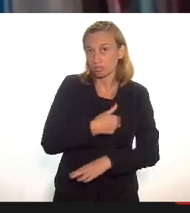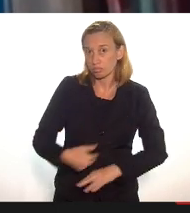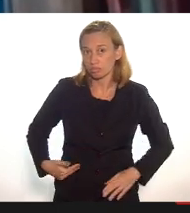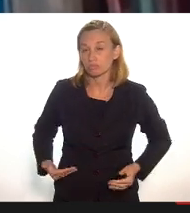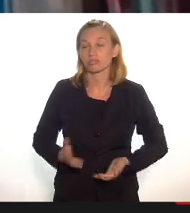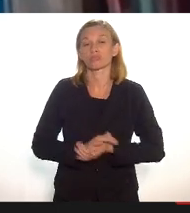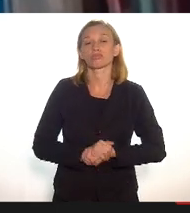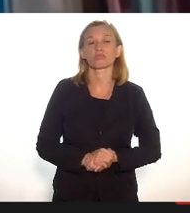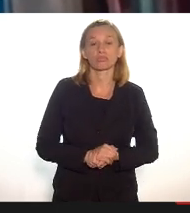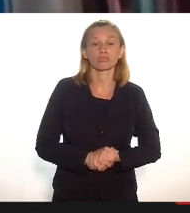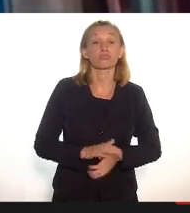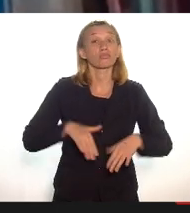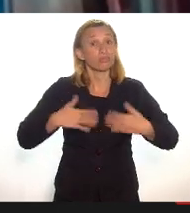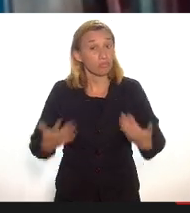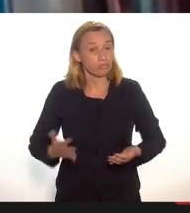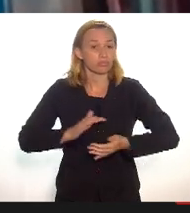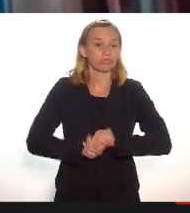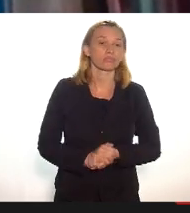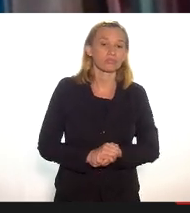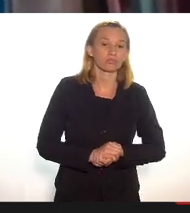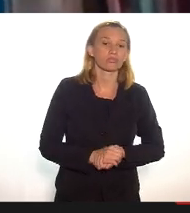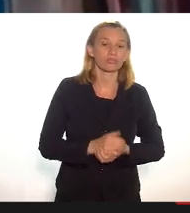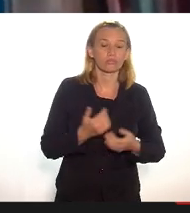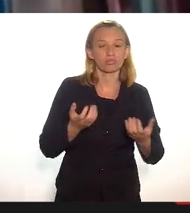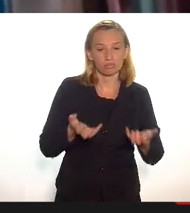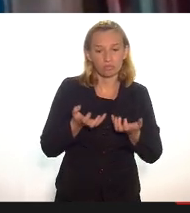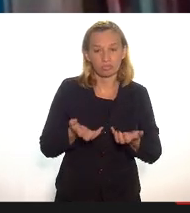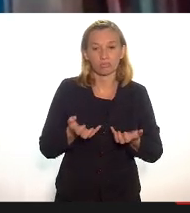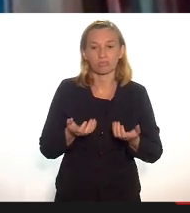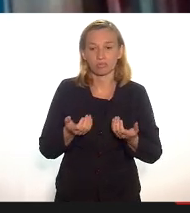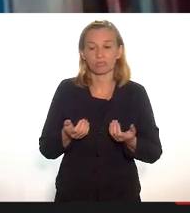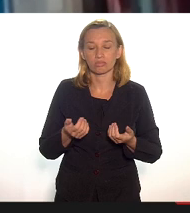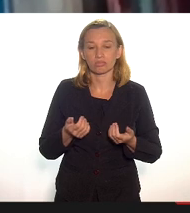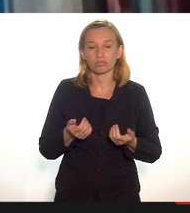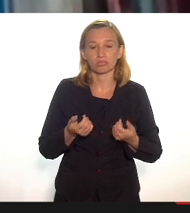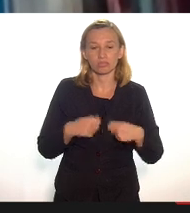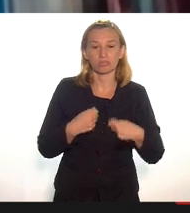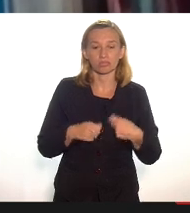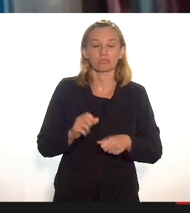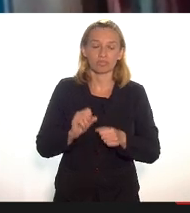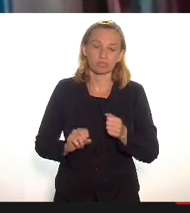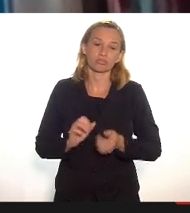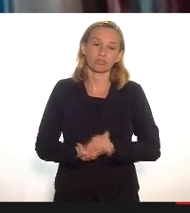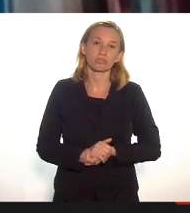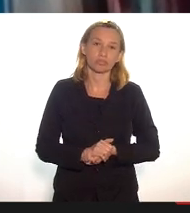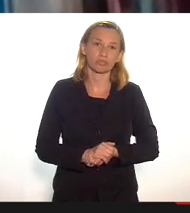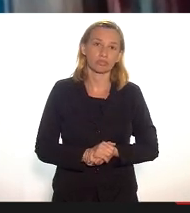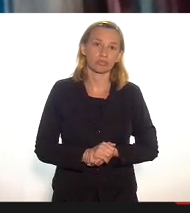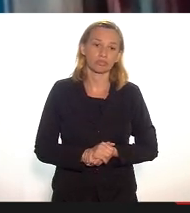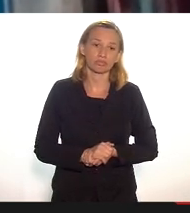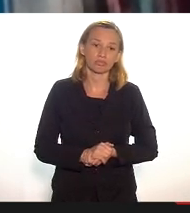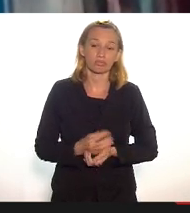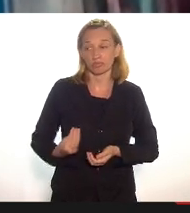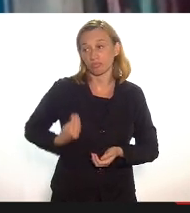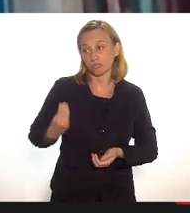hospitais federais. Então, é isso que a gente precisa fazer, em vez desse sucateamento, né, que nós estamos